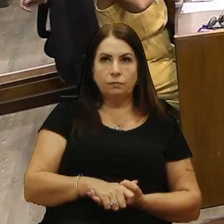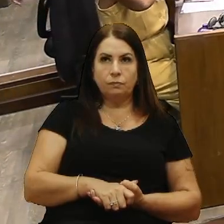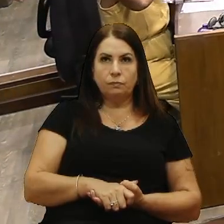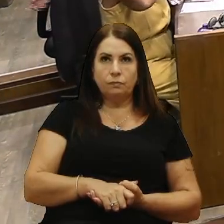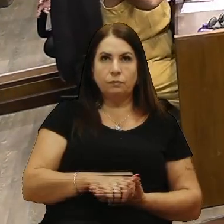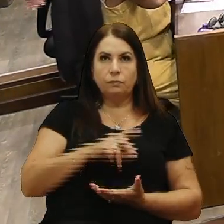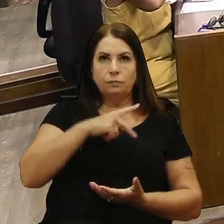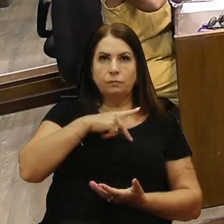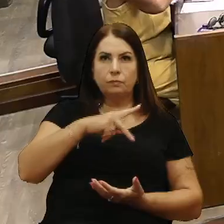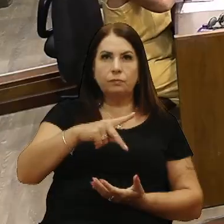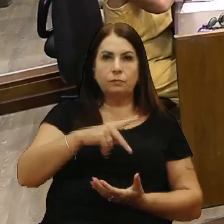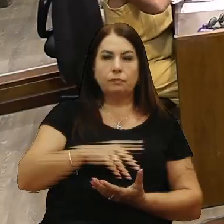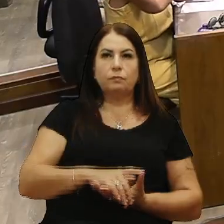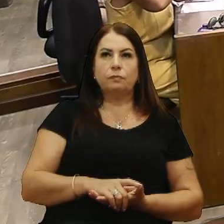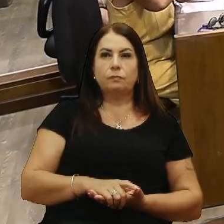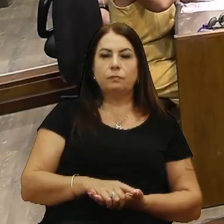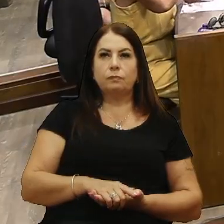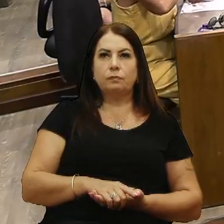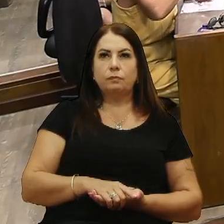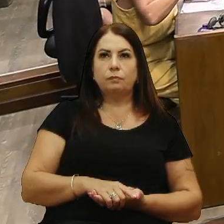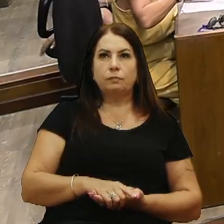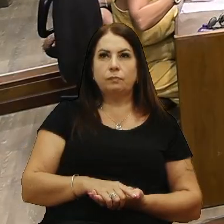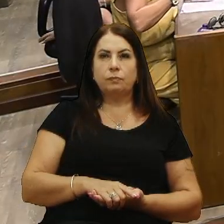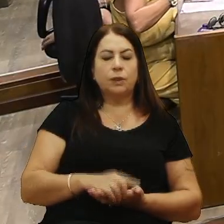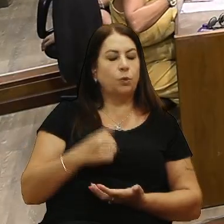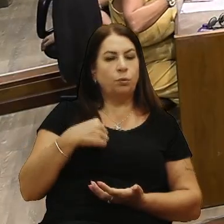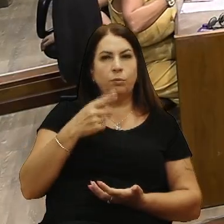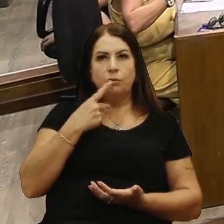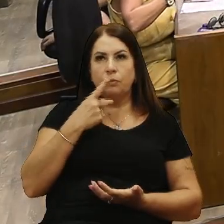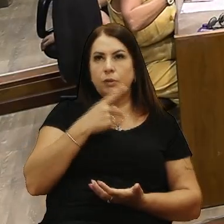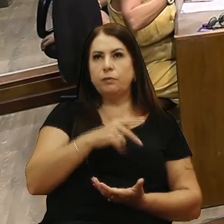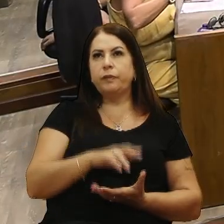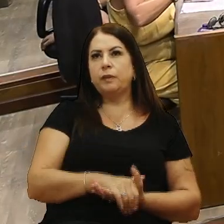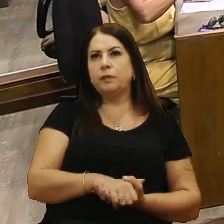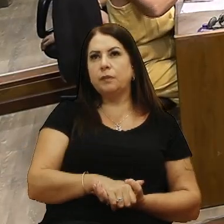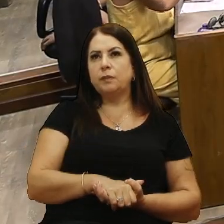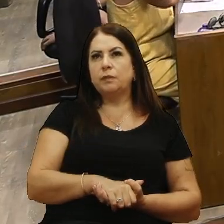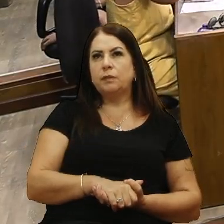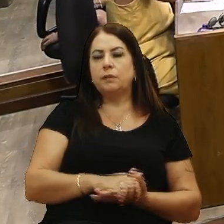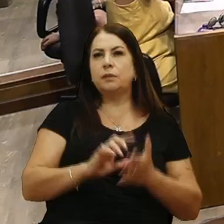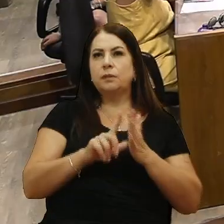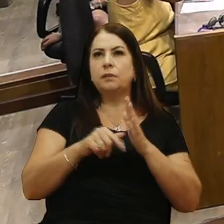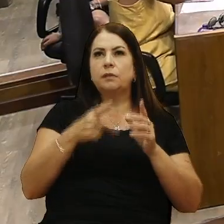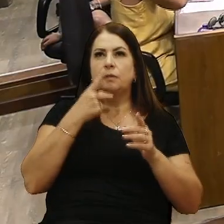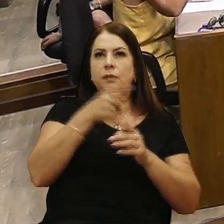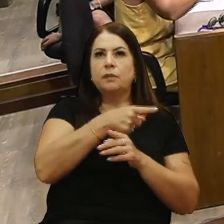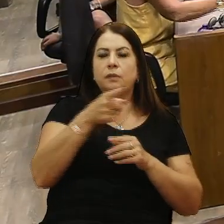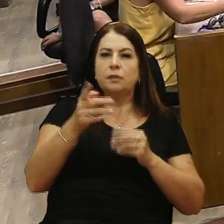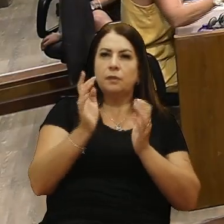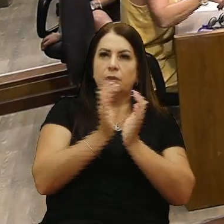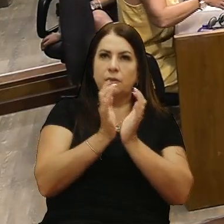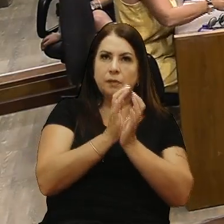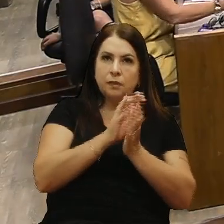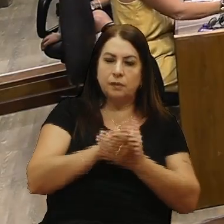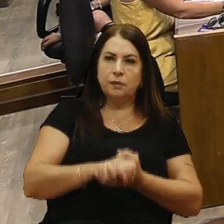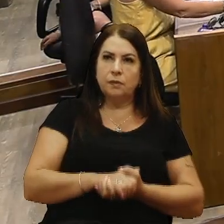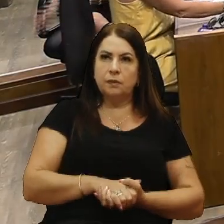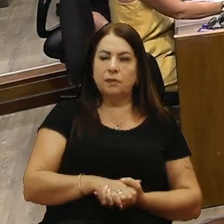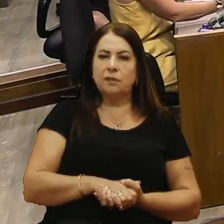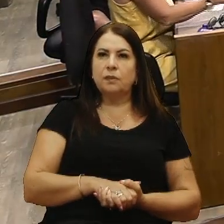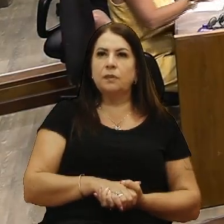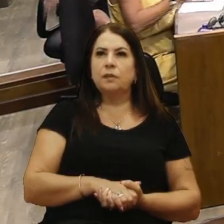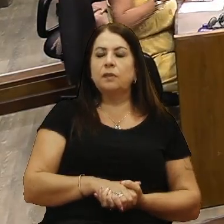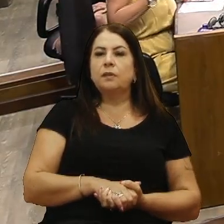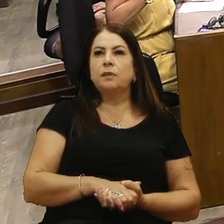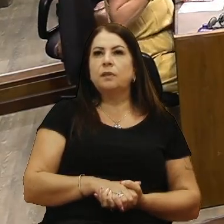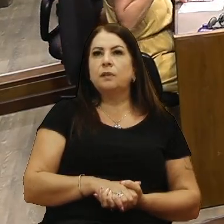Senhor presidente, eu não ia mais me manifestar, mas depois das falas dos colegas aqui, a gente precisa fazer